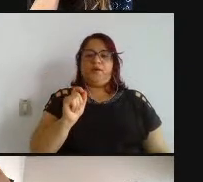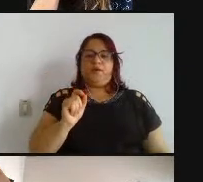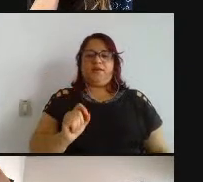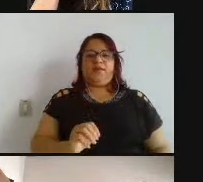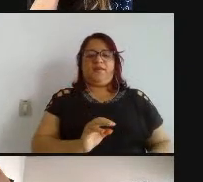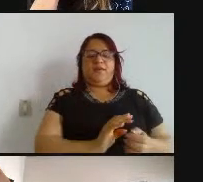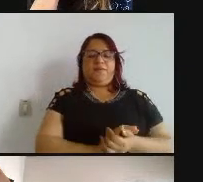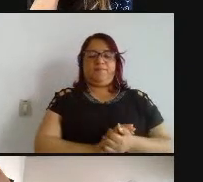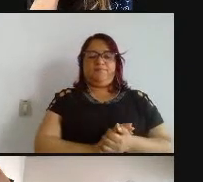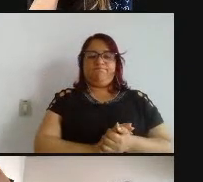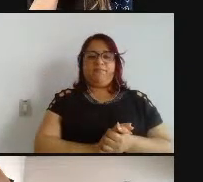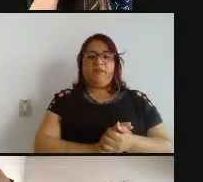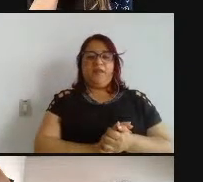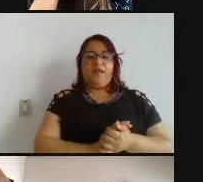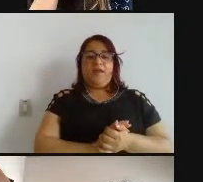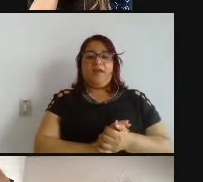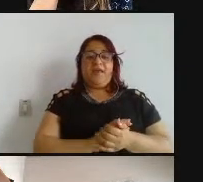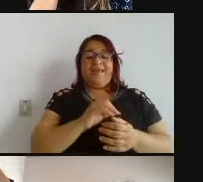se a gente não tem